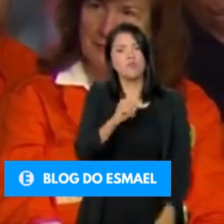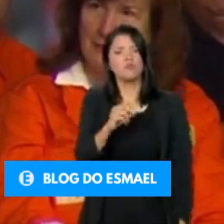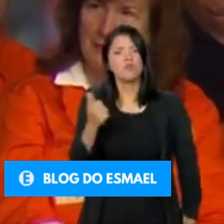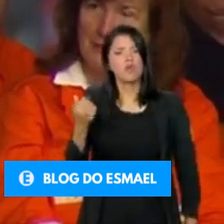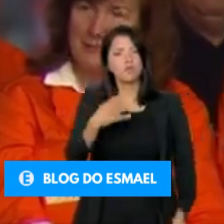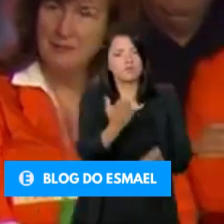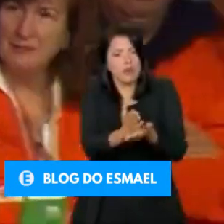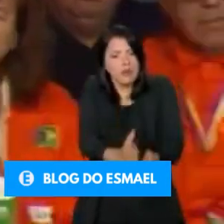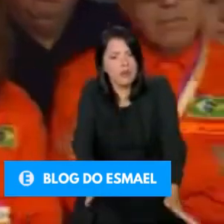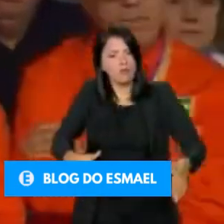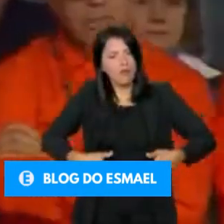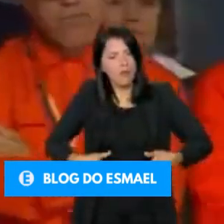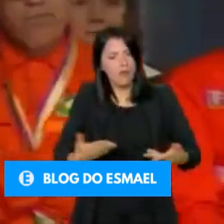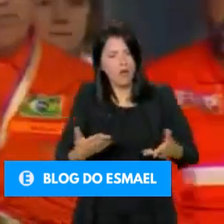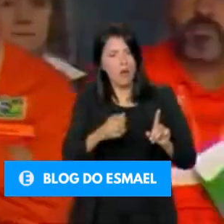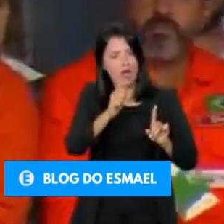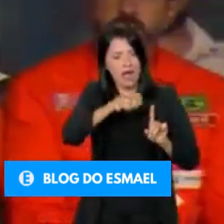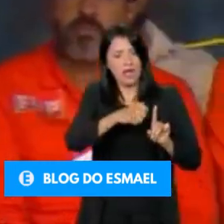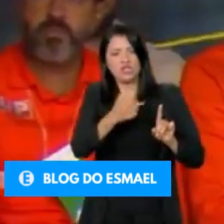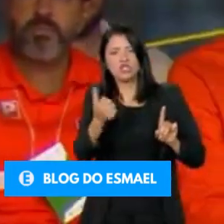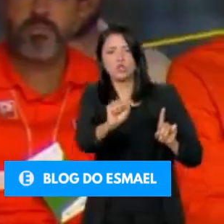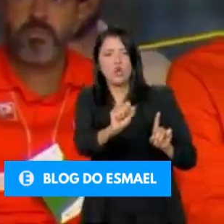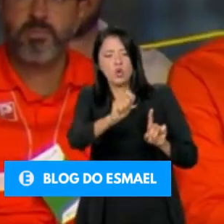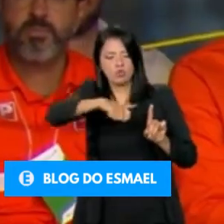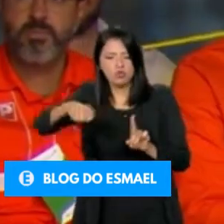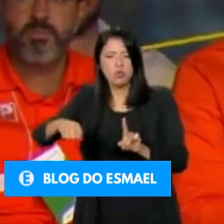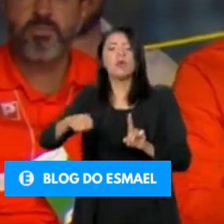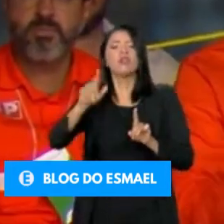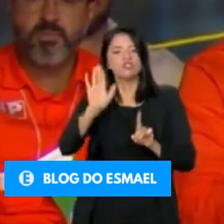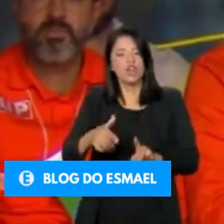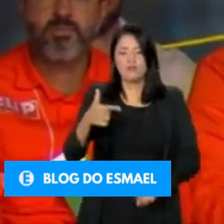2014. Nesses 18 meses, nós já acabamos com a fome